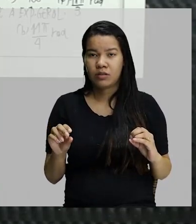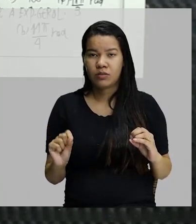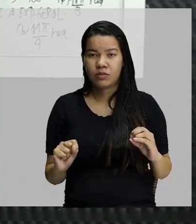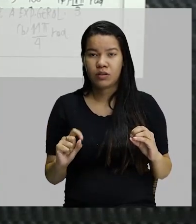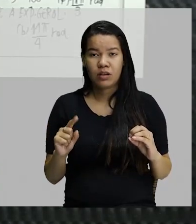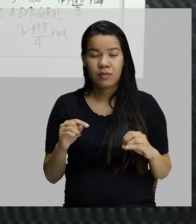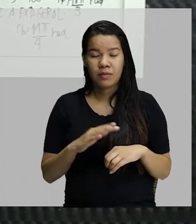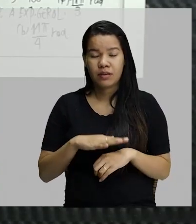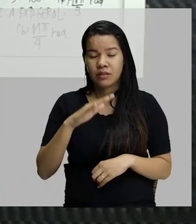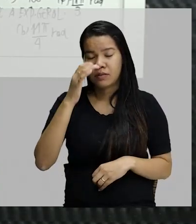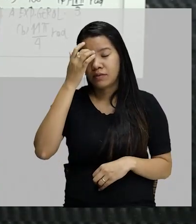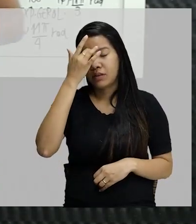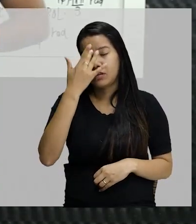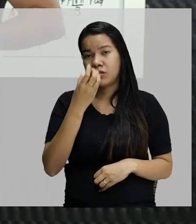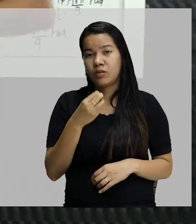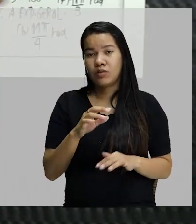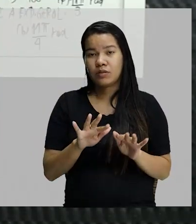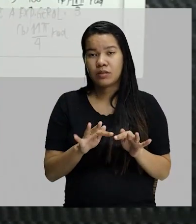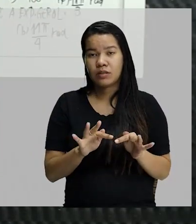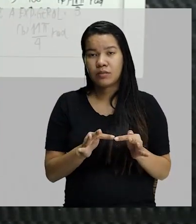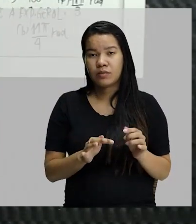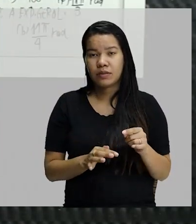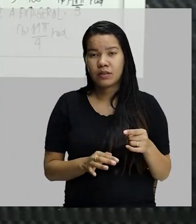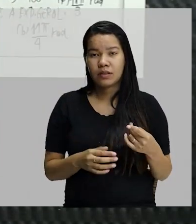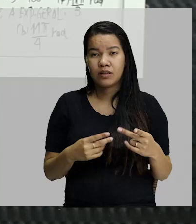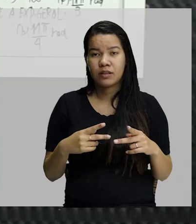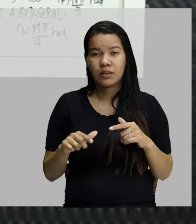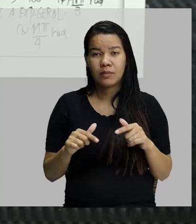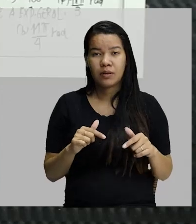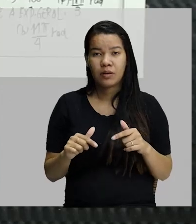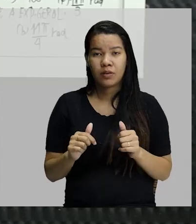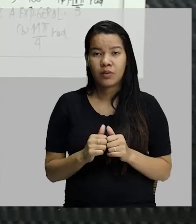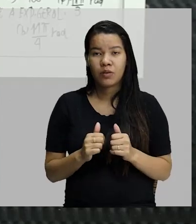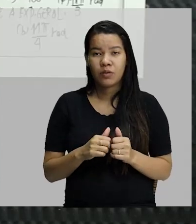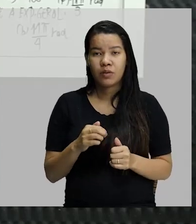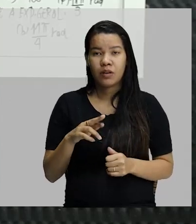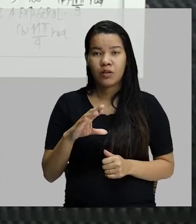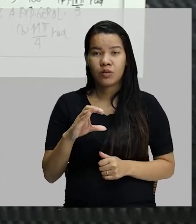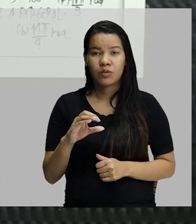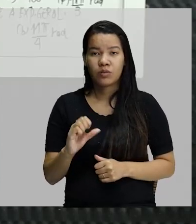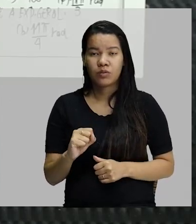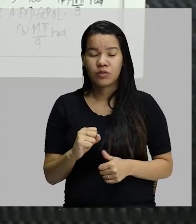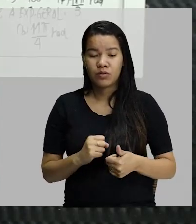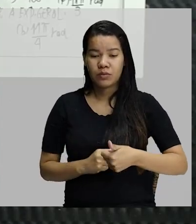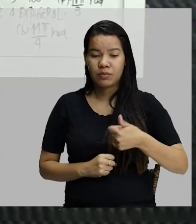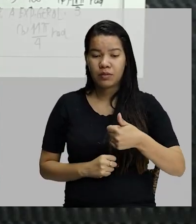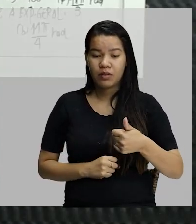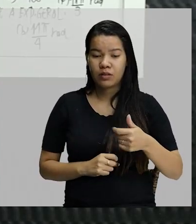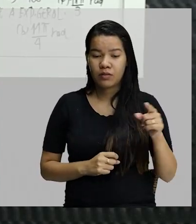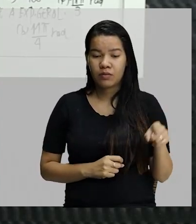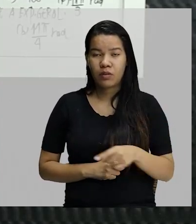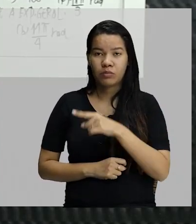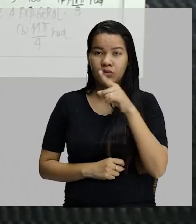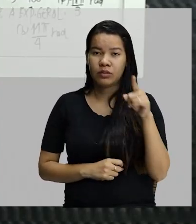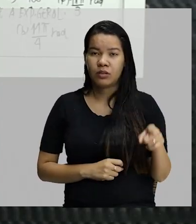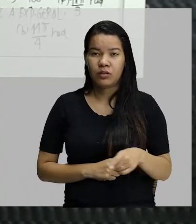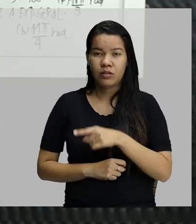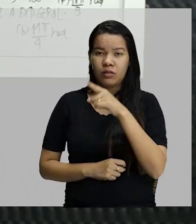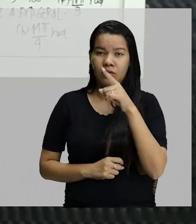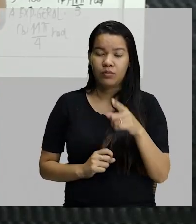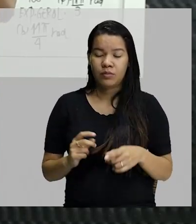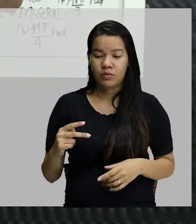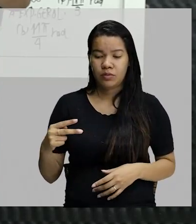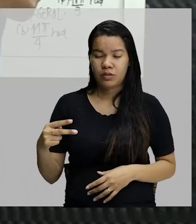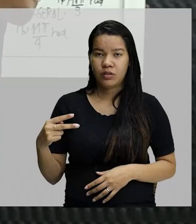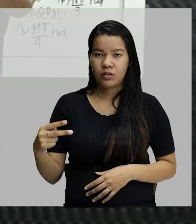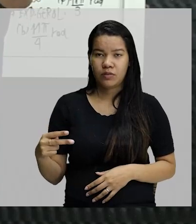conveniente, é mais fácil, é mais simples você trabalhar com os arcos de primeira volta positivo. Na